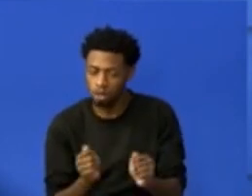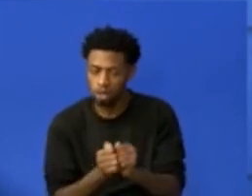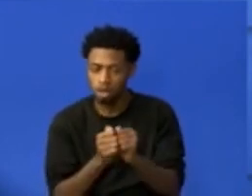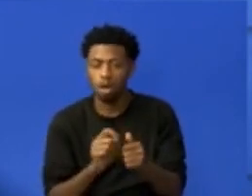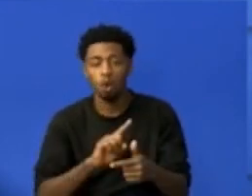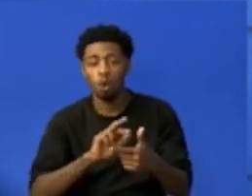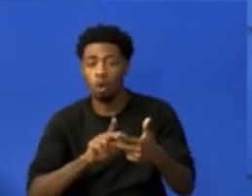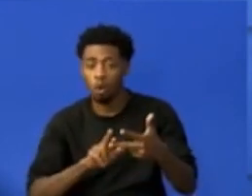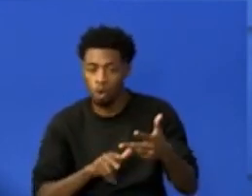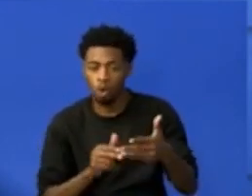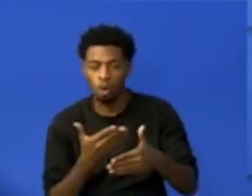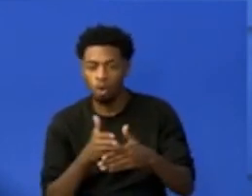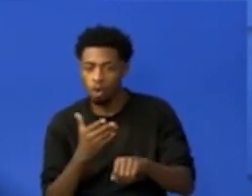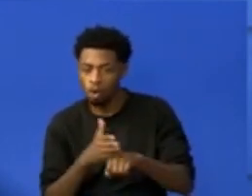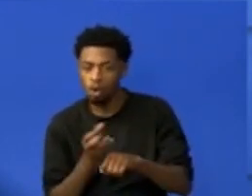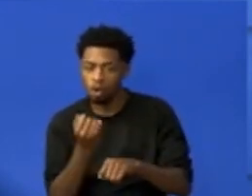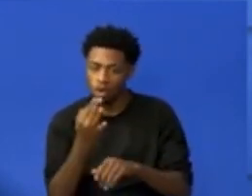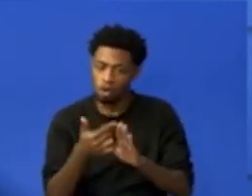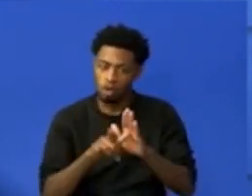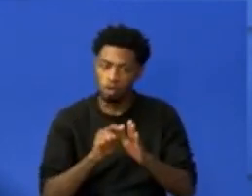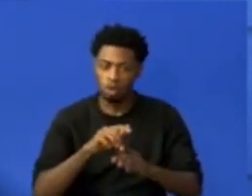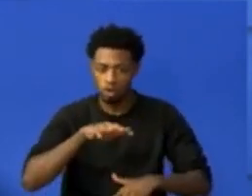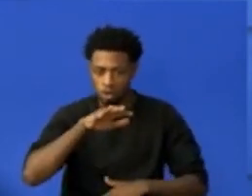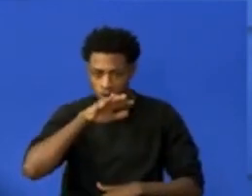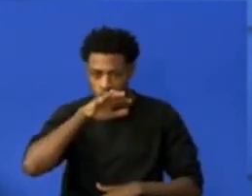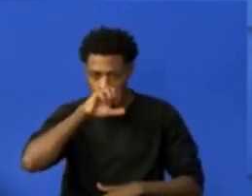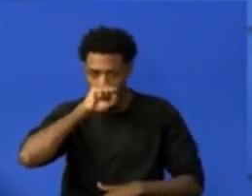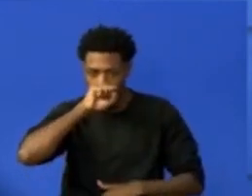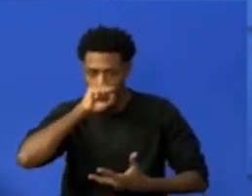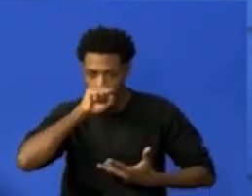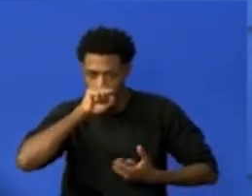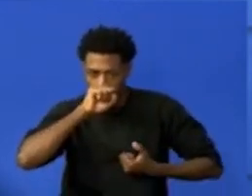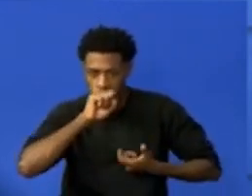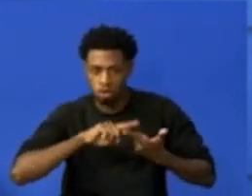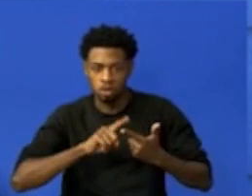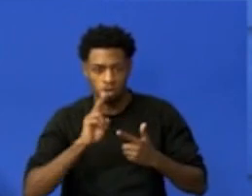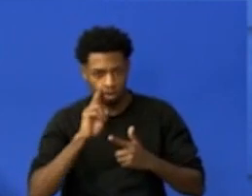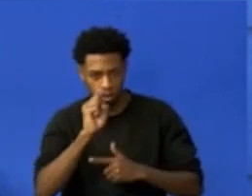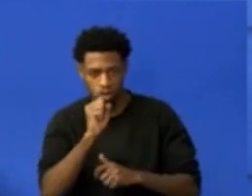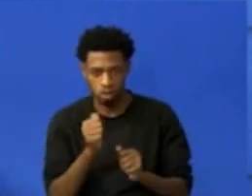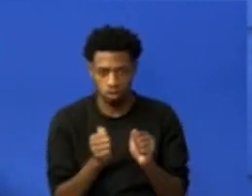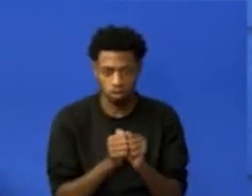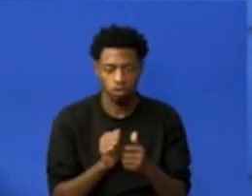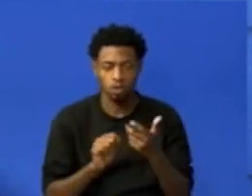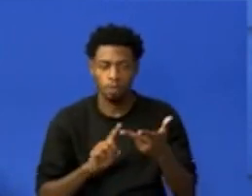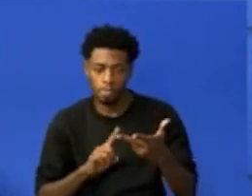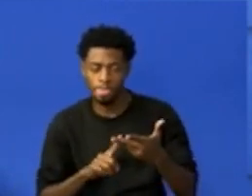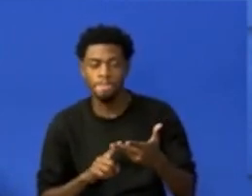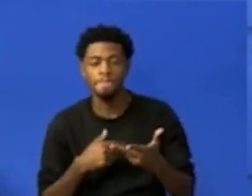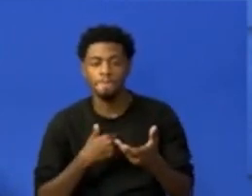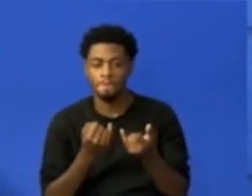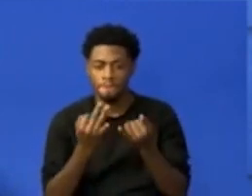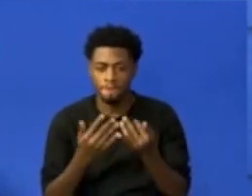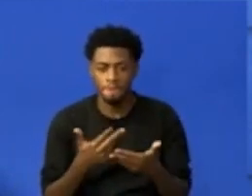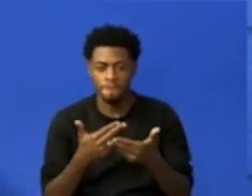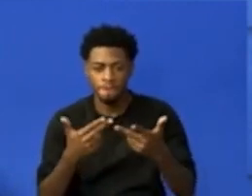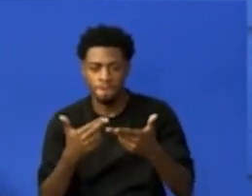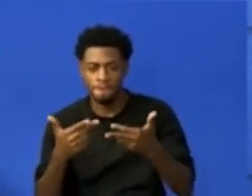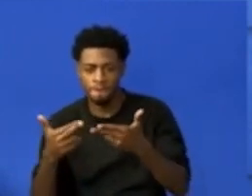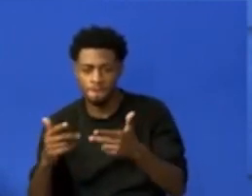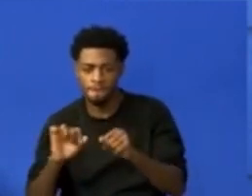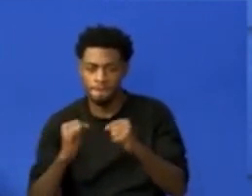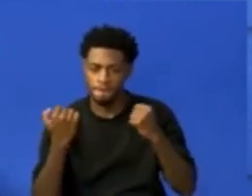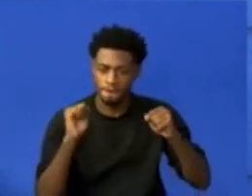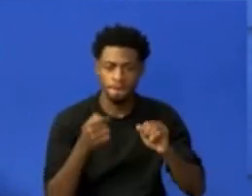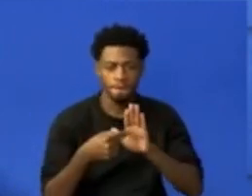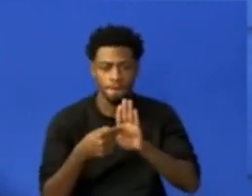outros treinamentos, como a gente observou, o aeróbico e o de força. Olhando um pouquinho para exercícios diferentes